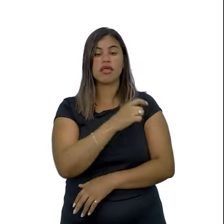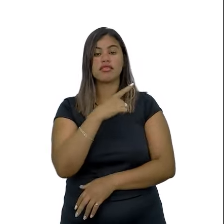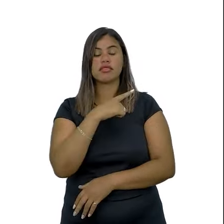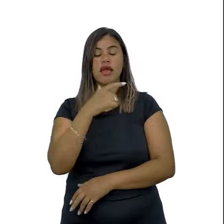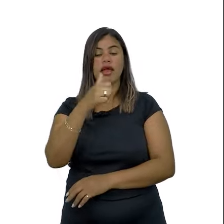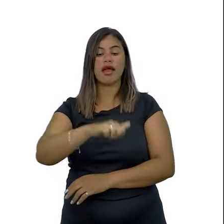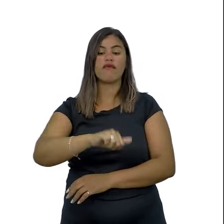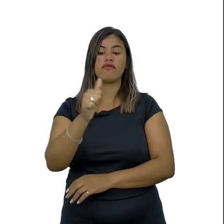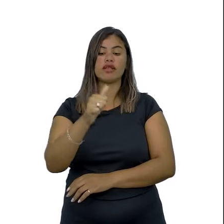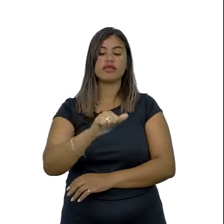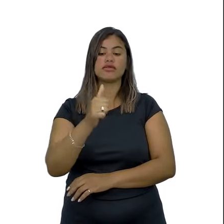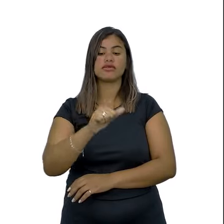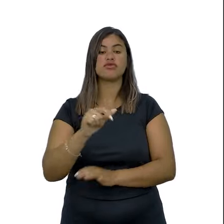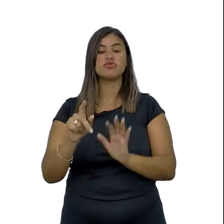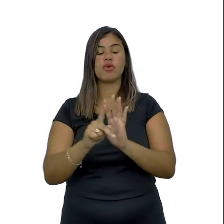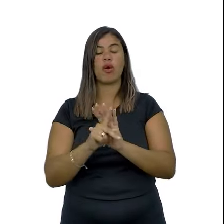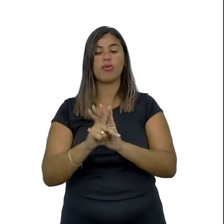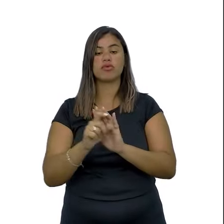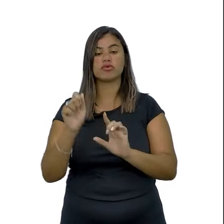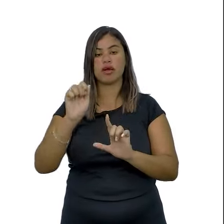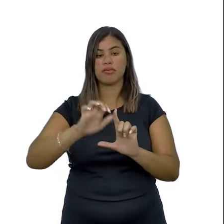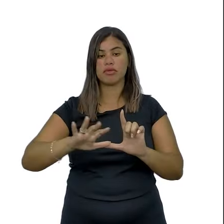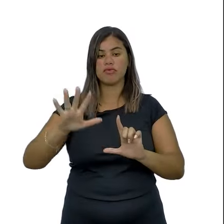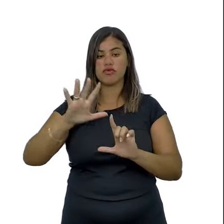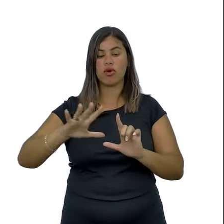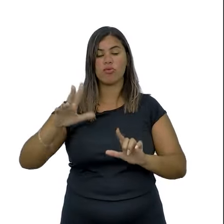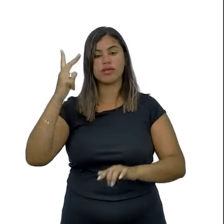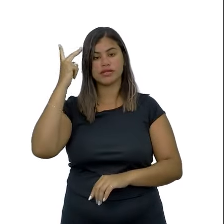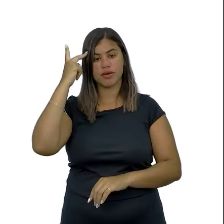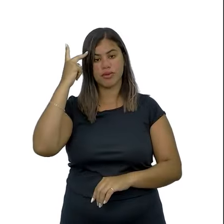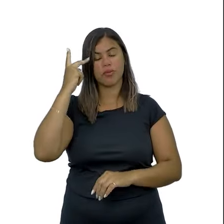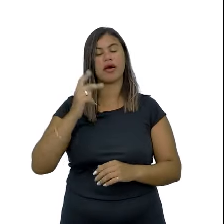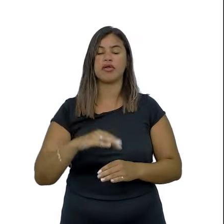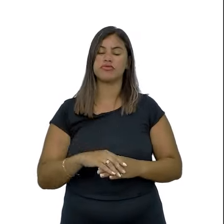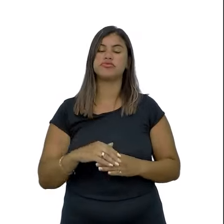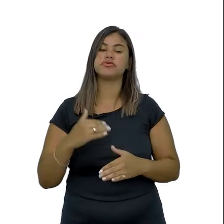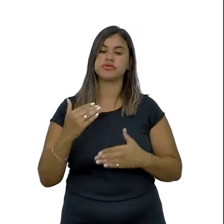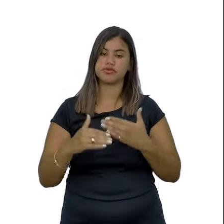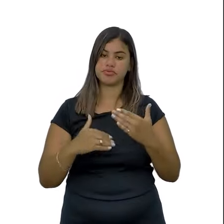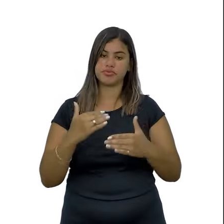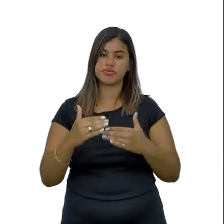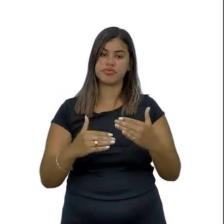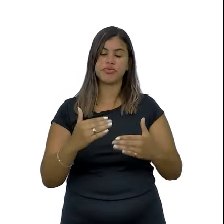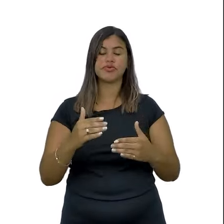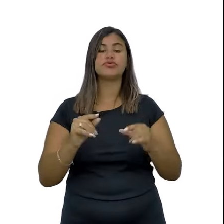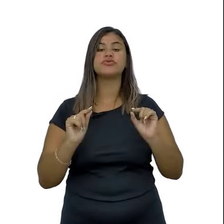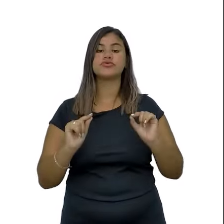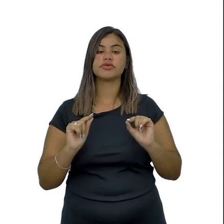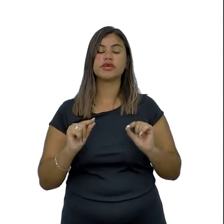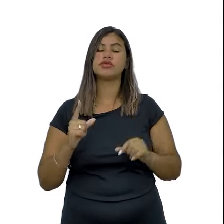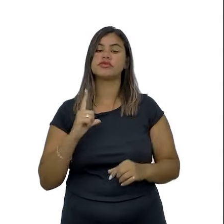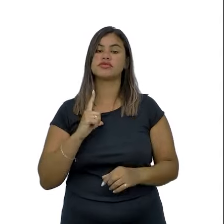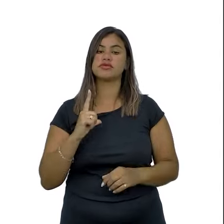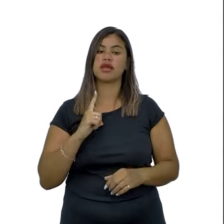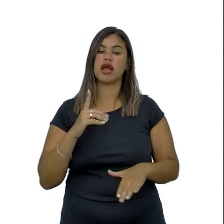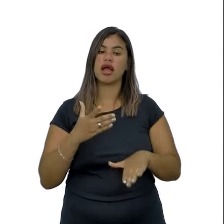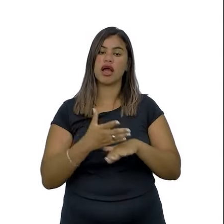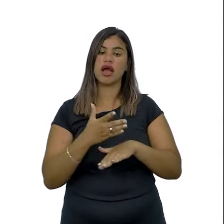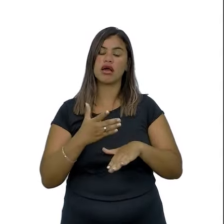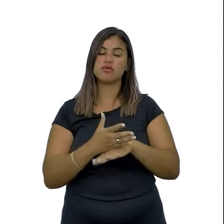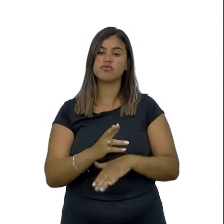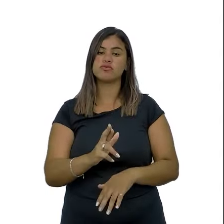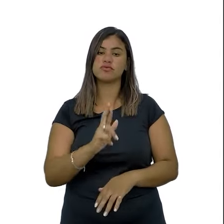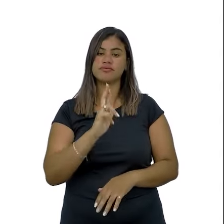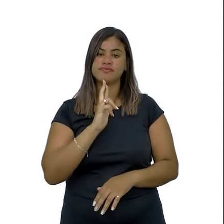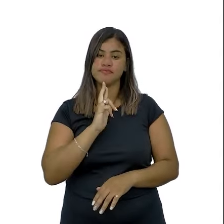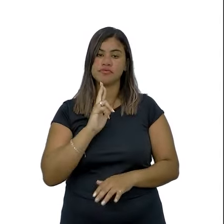plataforma São Paulo. Bem como, em breve, e aí serve para o primeiro ano também, vocês terão acesso ao